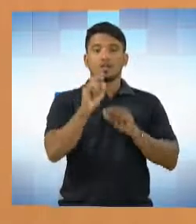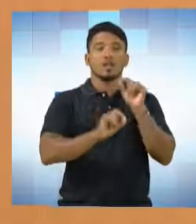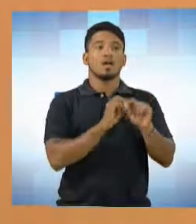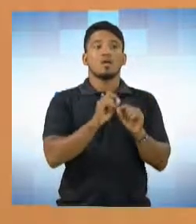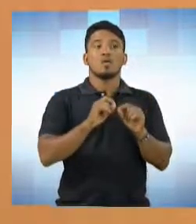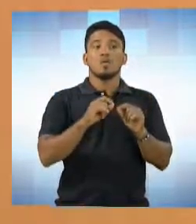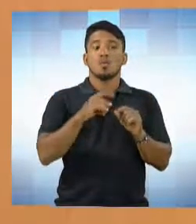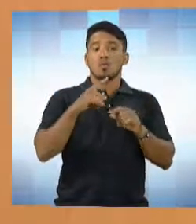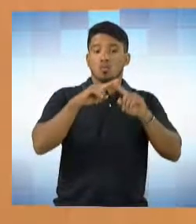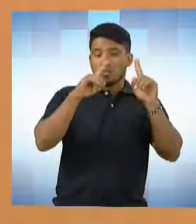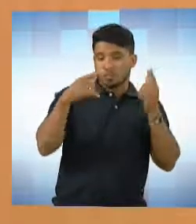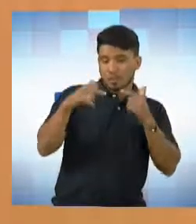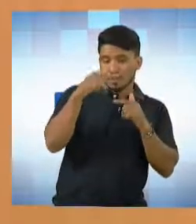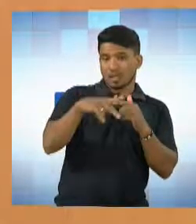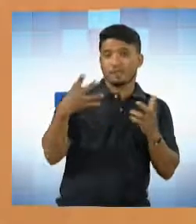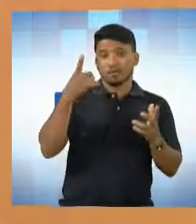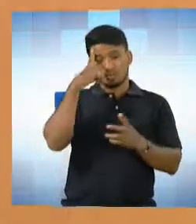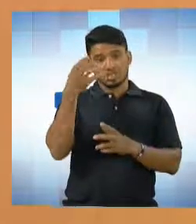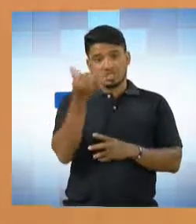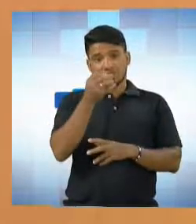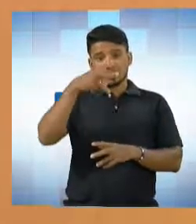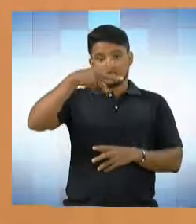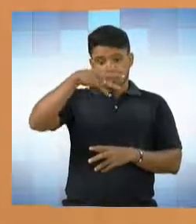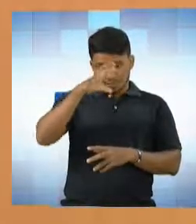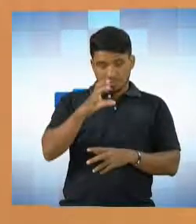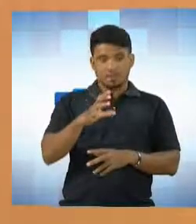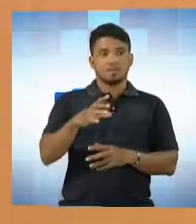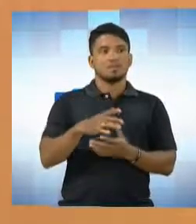estrear no dia 6 aqui na TV Assembleia.